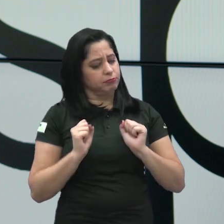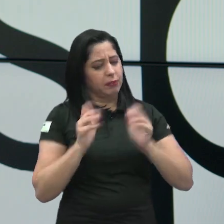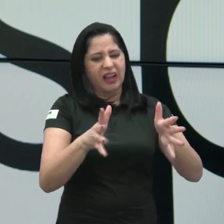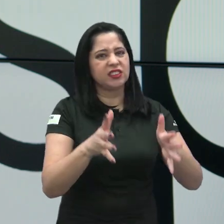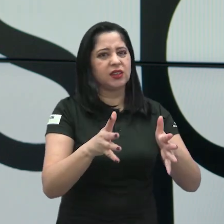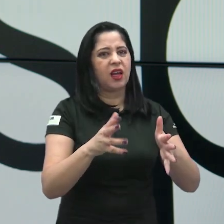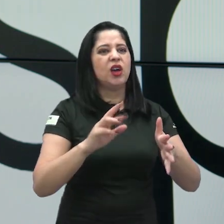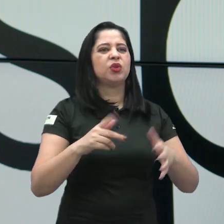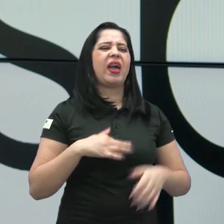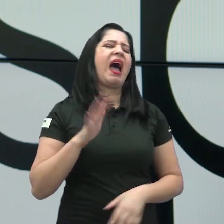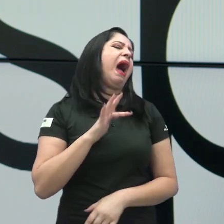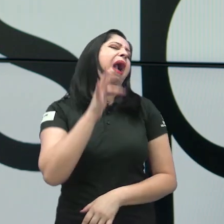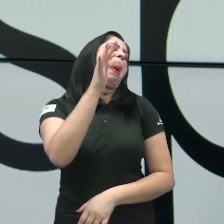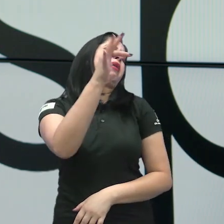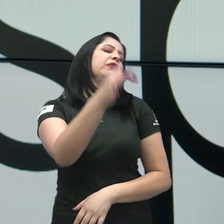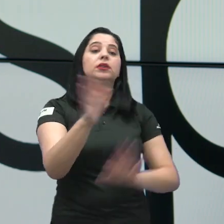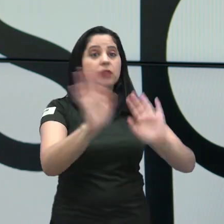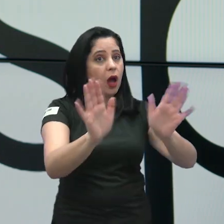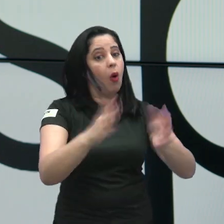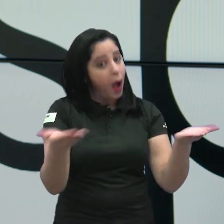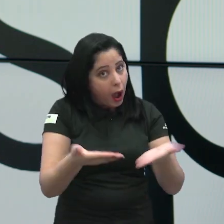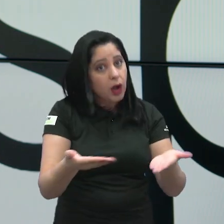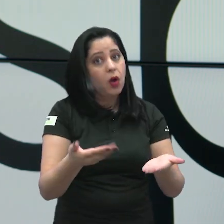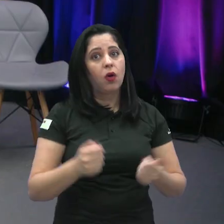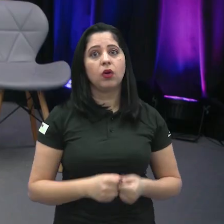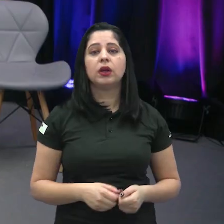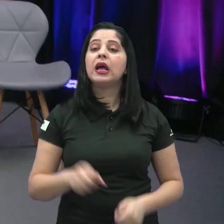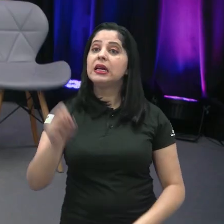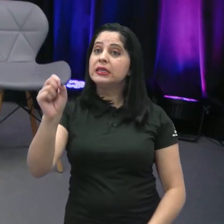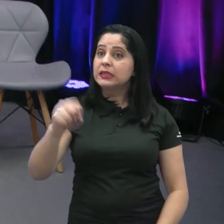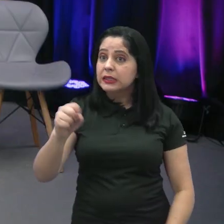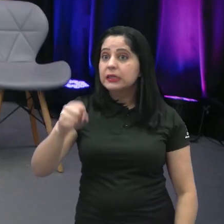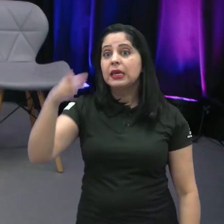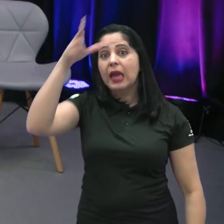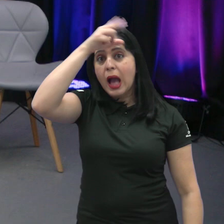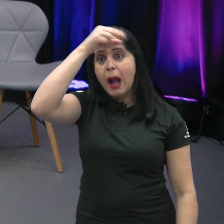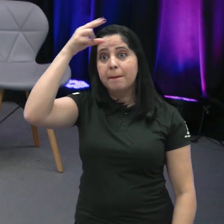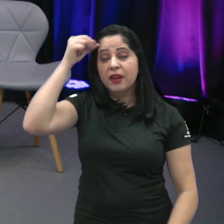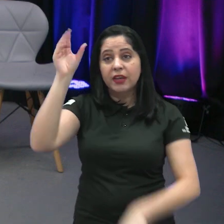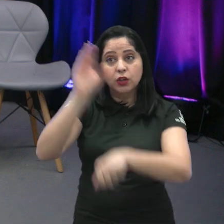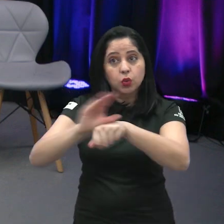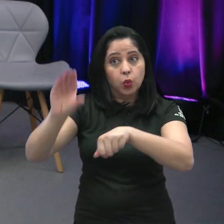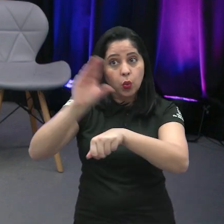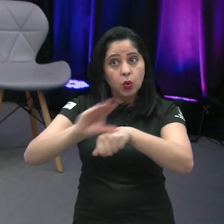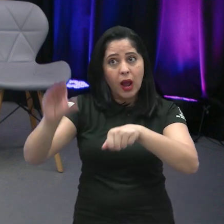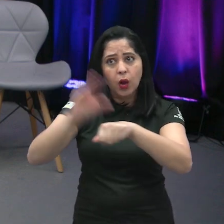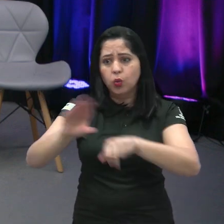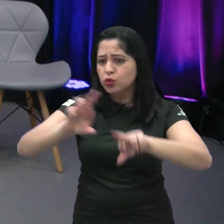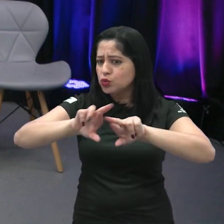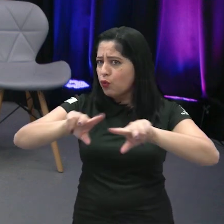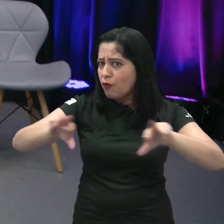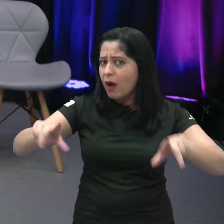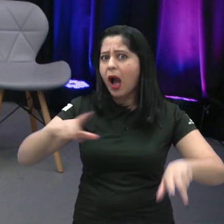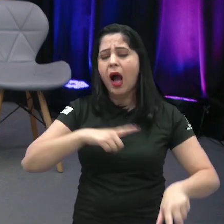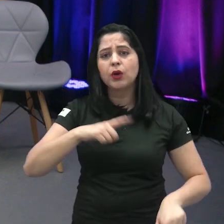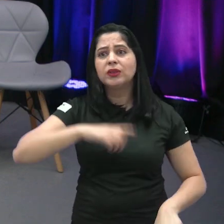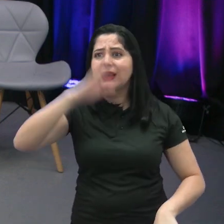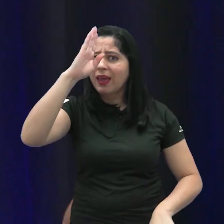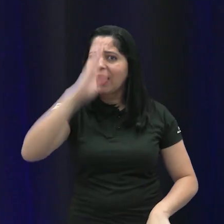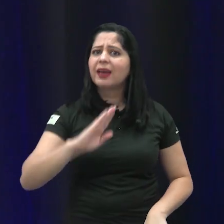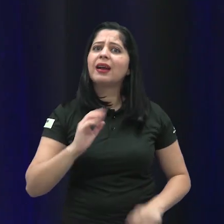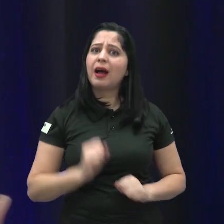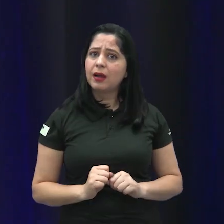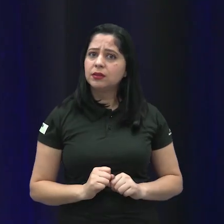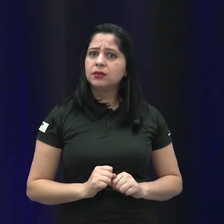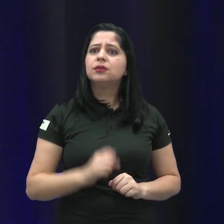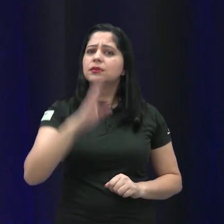sempre falo, não pense daqui 30 dias. Inclusive, a prefeitura está com inúmeros cursos que te dão